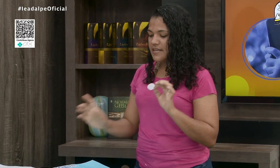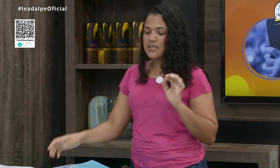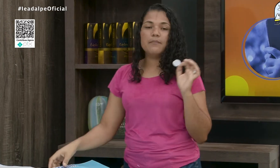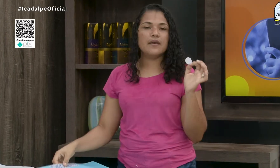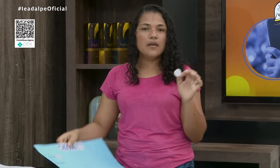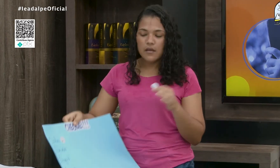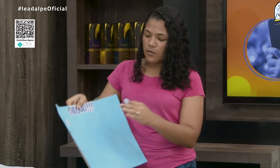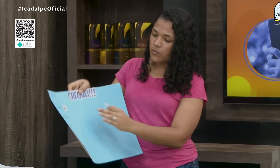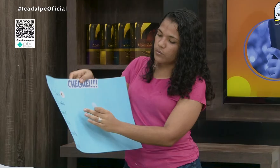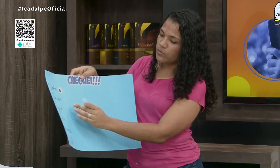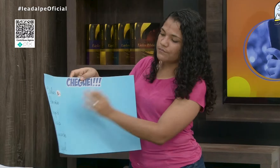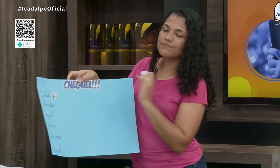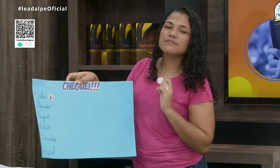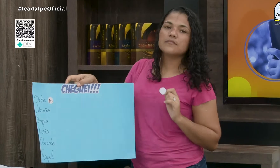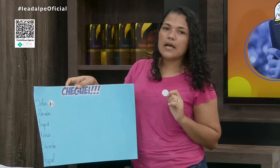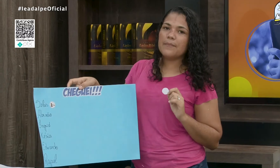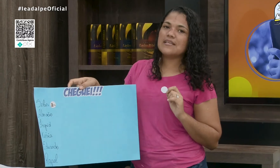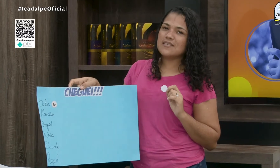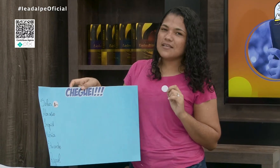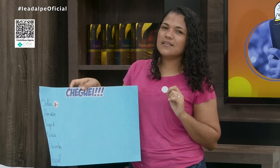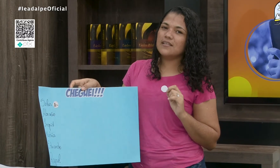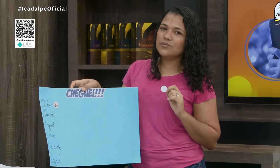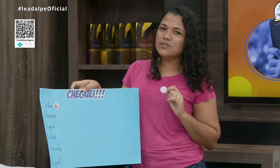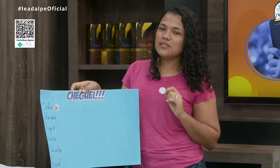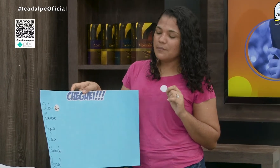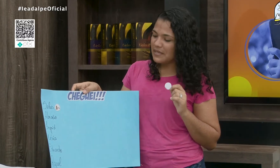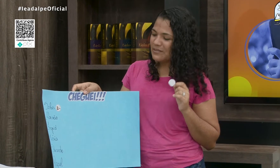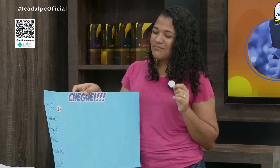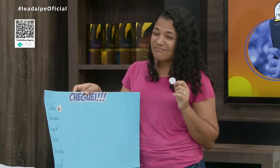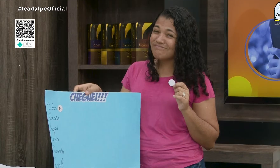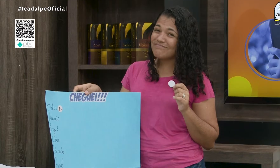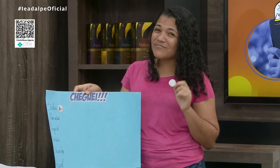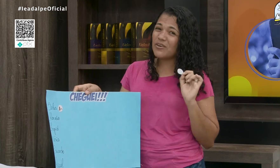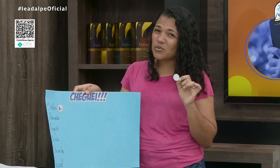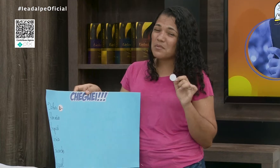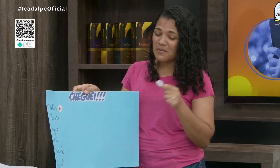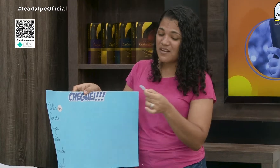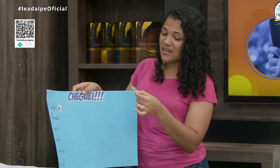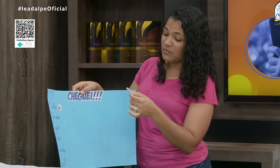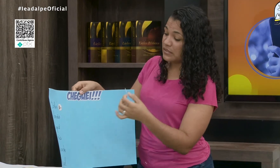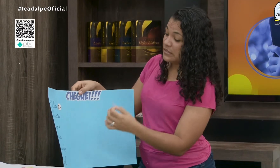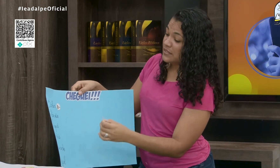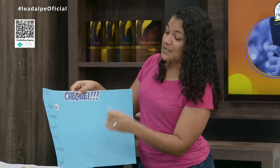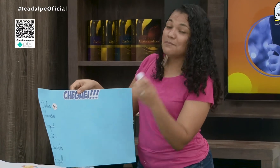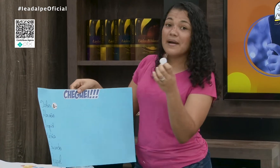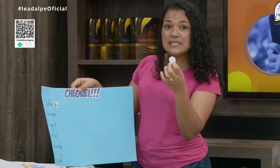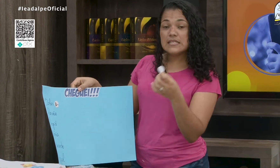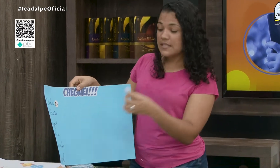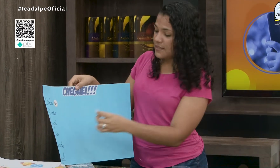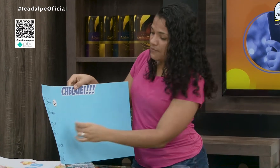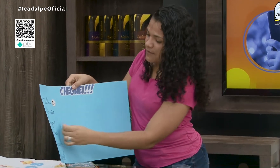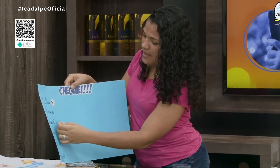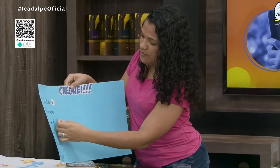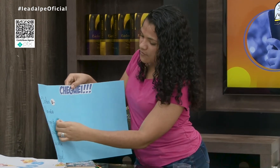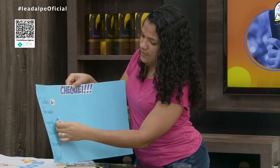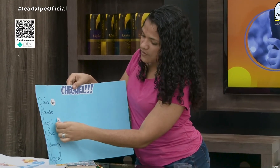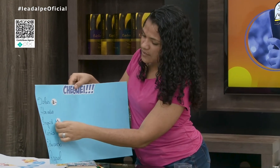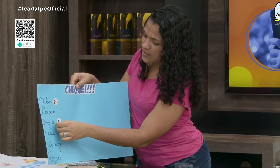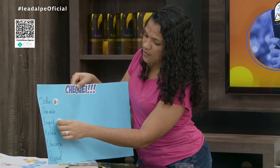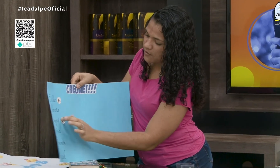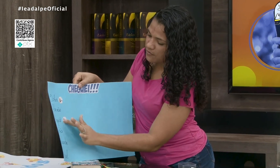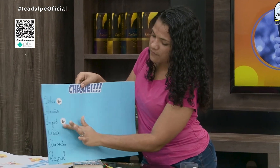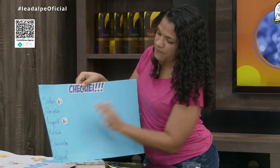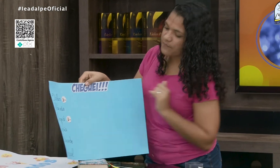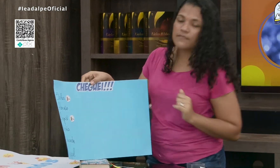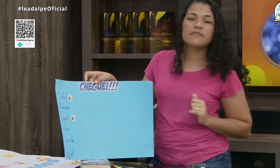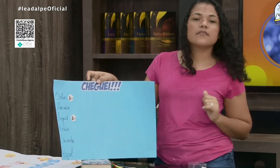ele não vai receber a presença dele do dia. Abraão faltou a primeira aula. Mas Ingrid veio. Então